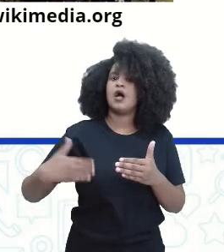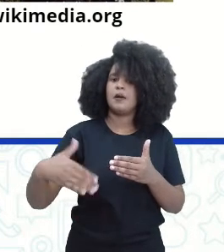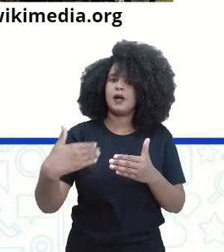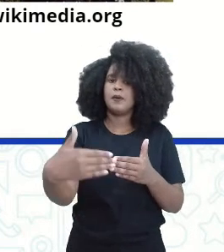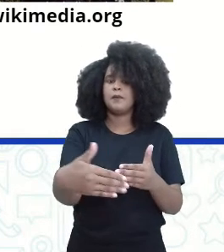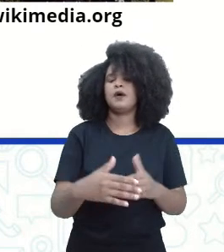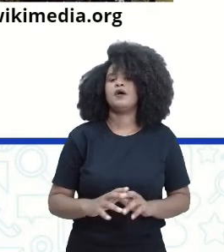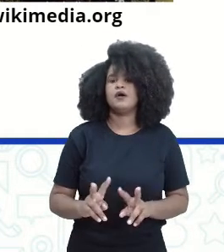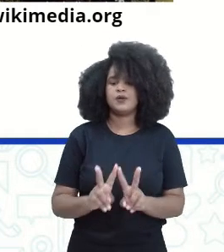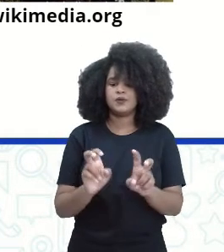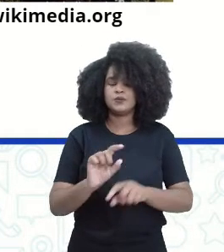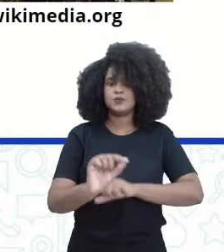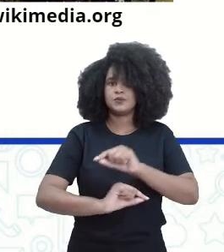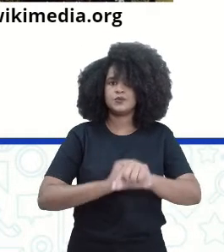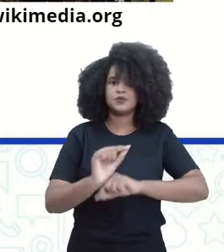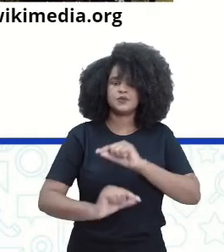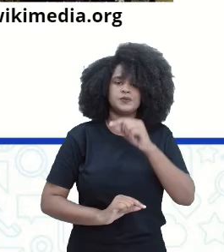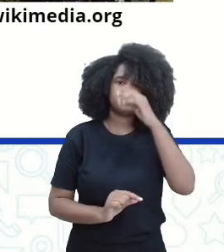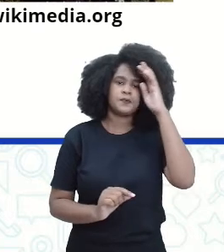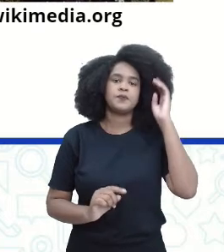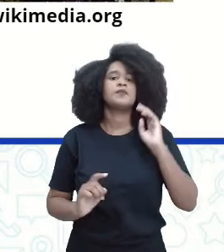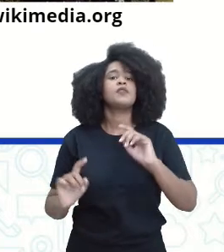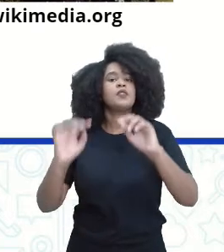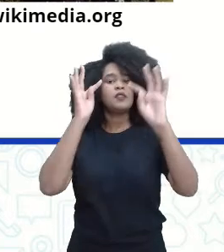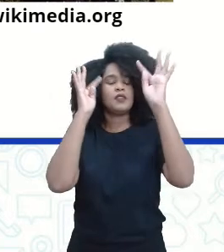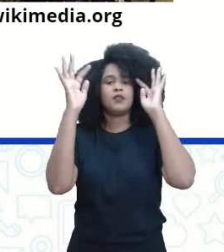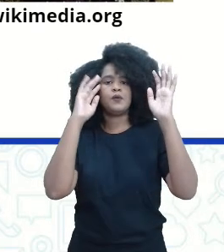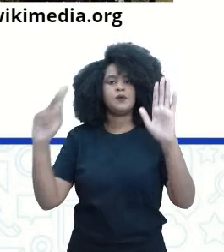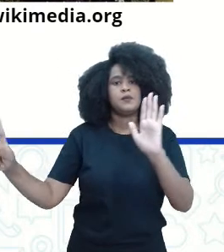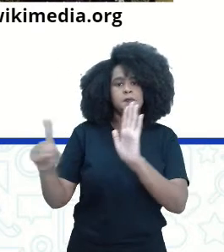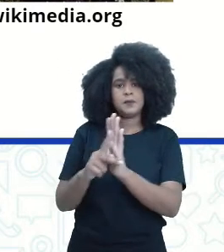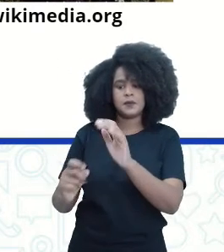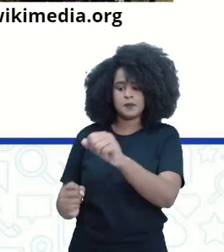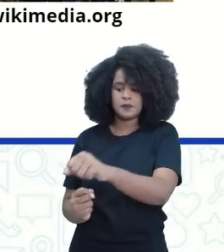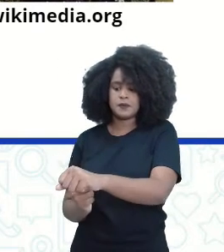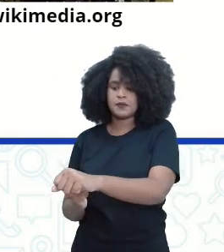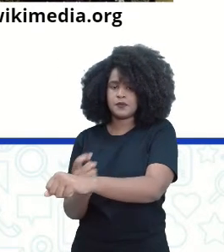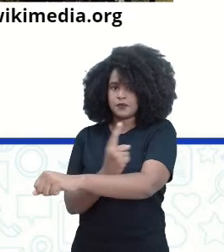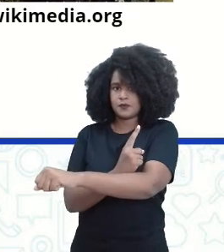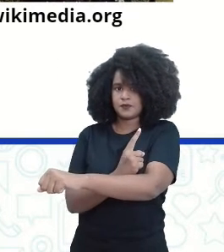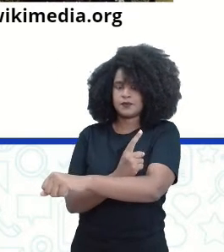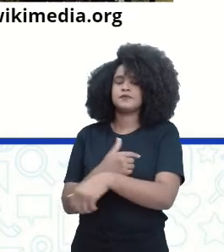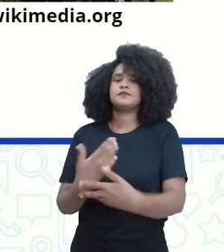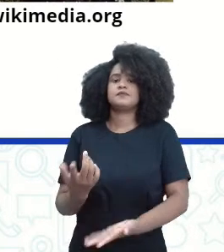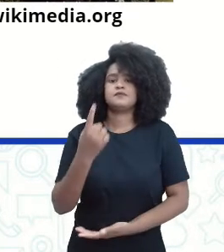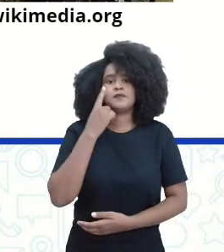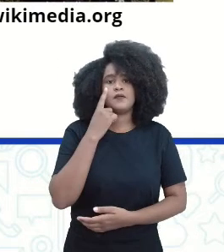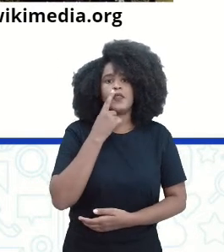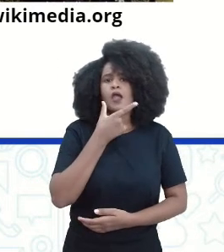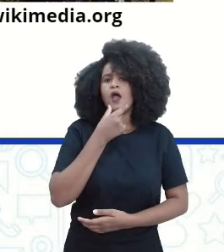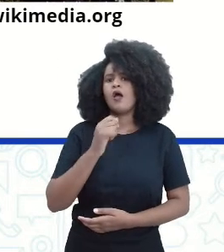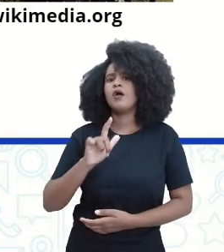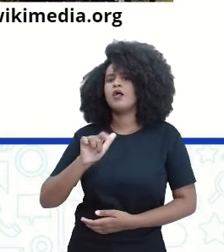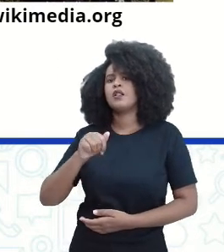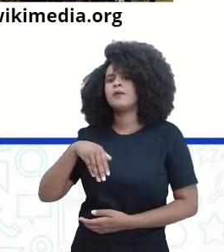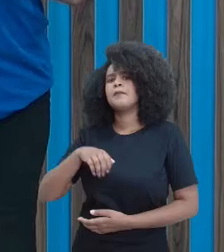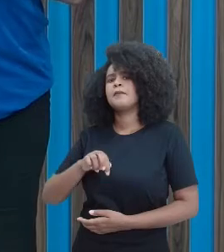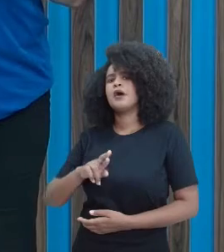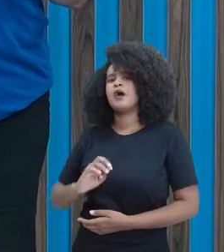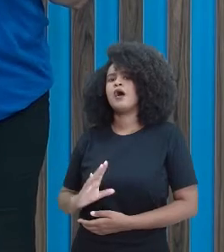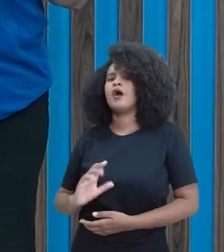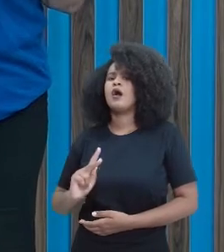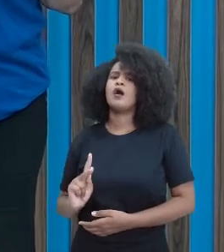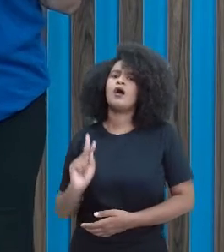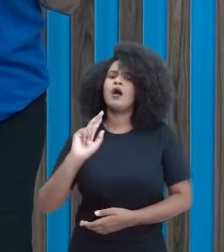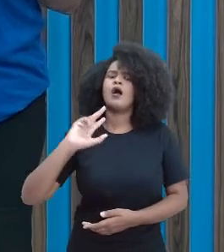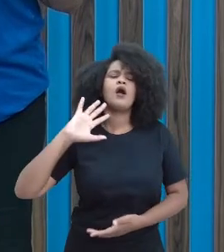da caminhada da evolução, né? Então, o que acontecia? Lamarck ele começou a acreditar nessa história